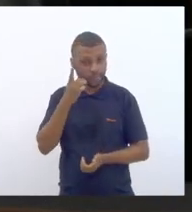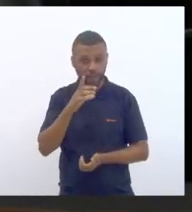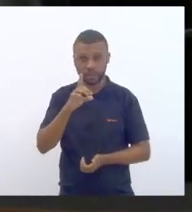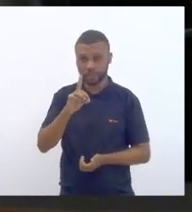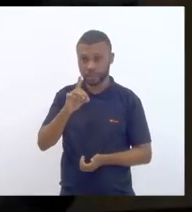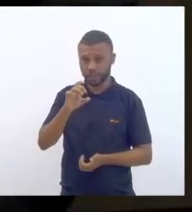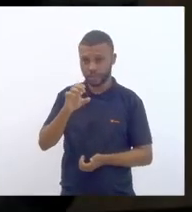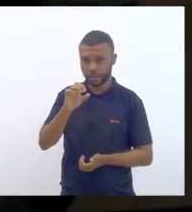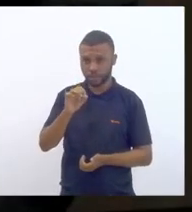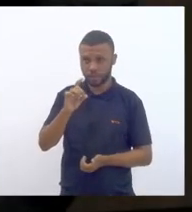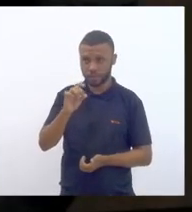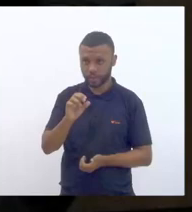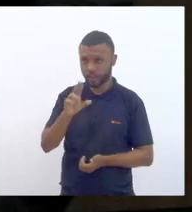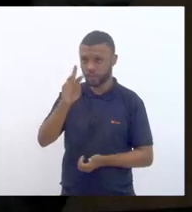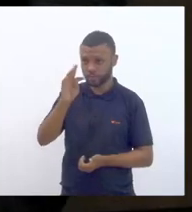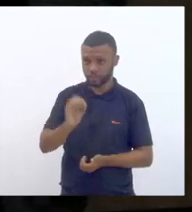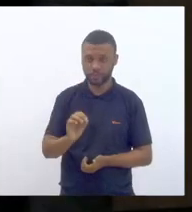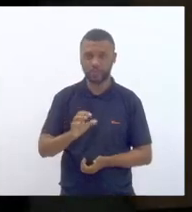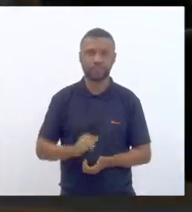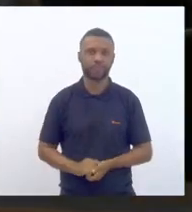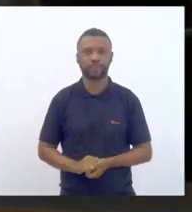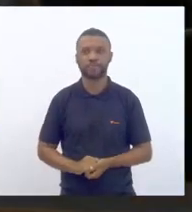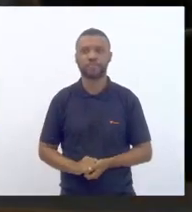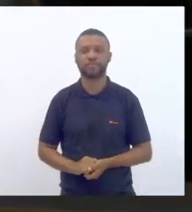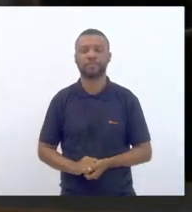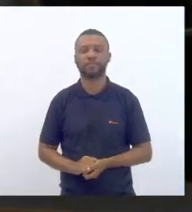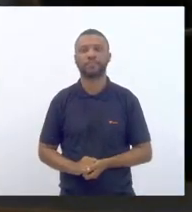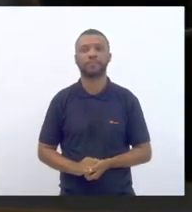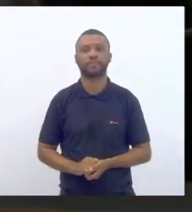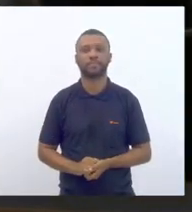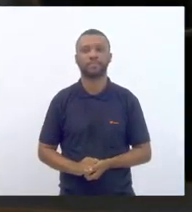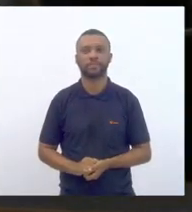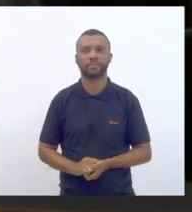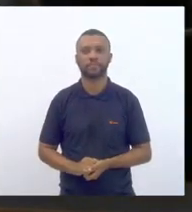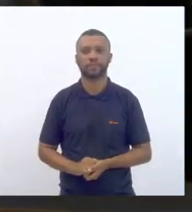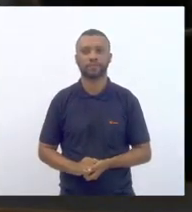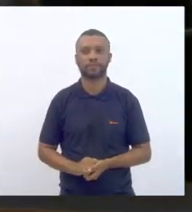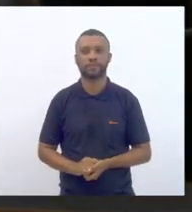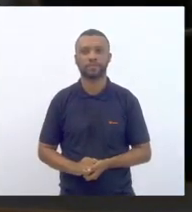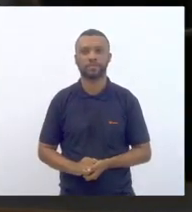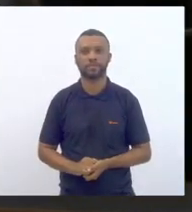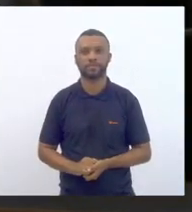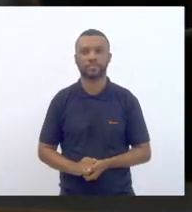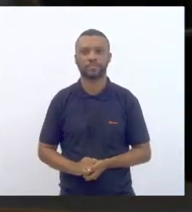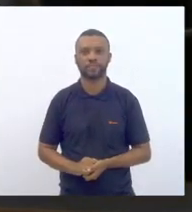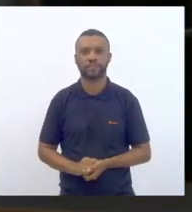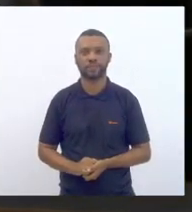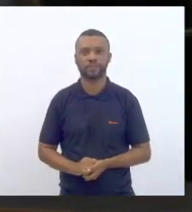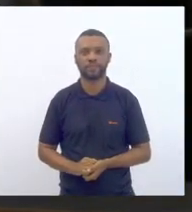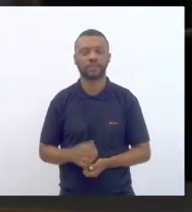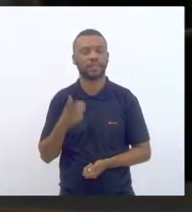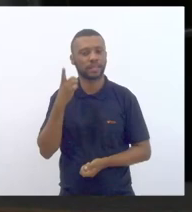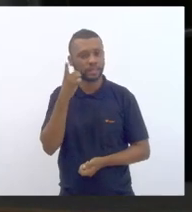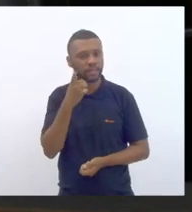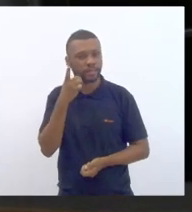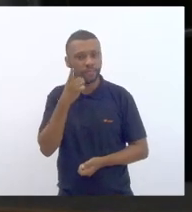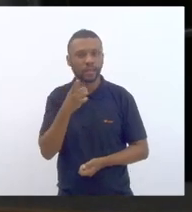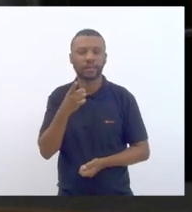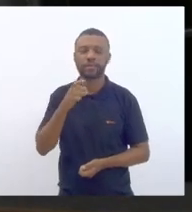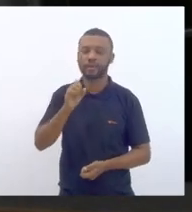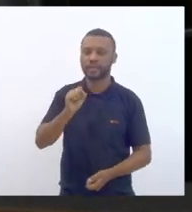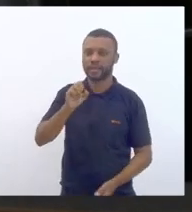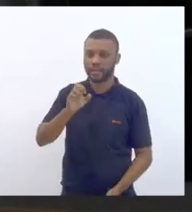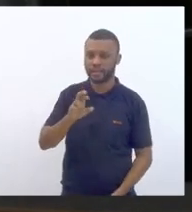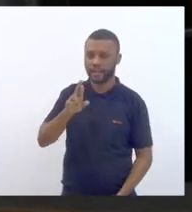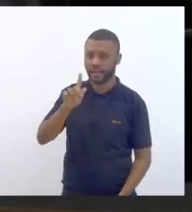Deodalto. Voto sim, senhor presidente. Deputado doutor Deodalto vota sim, 14. Deputado doutor